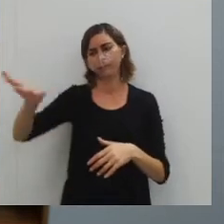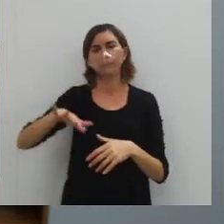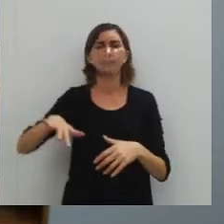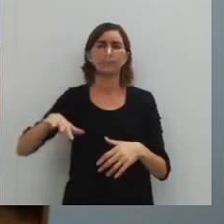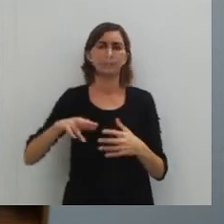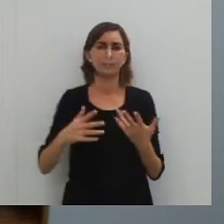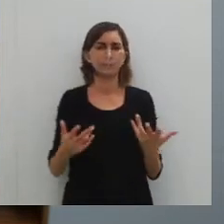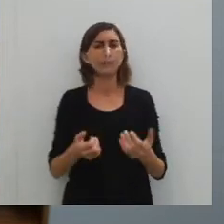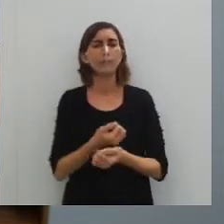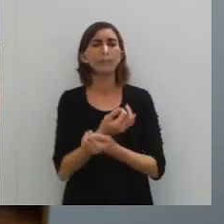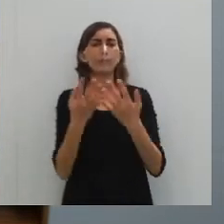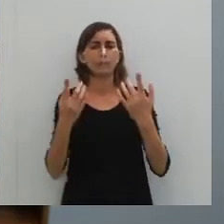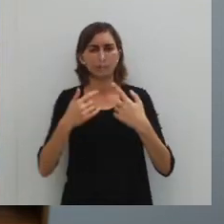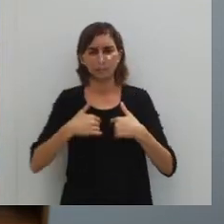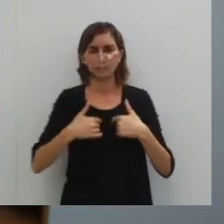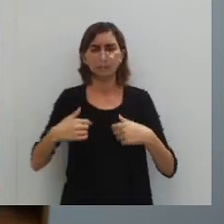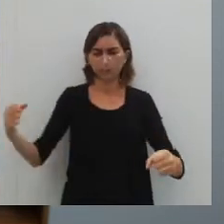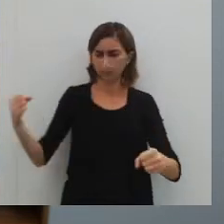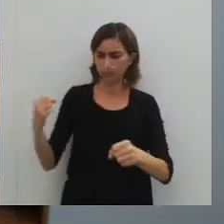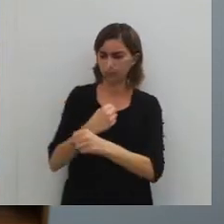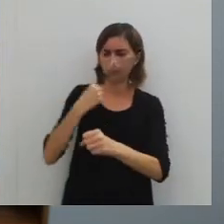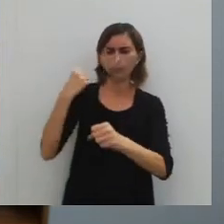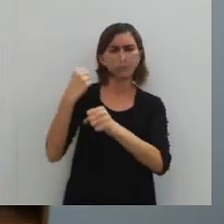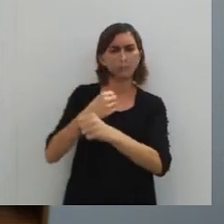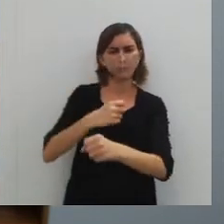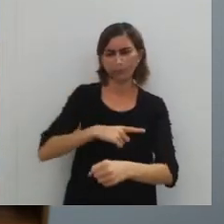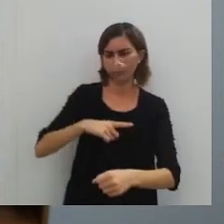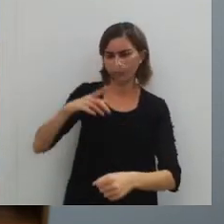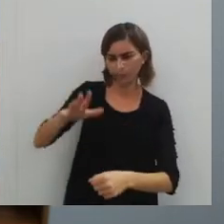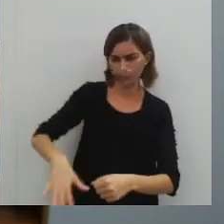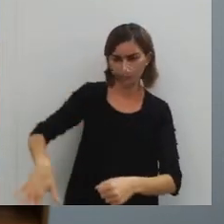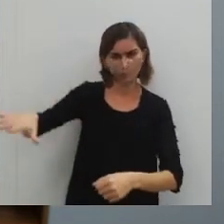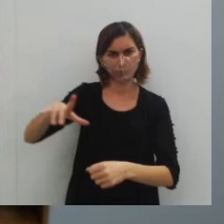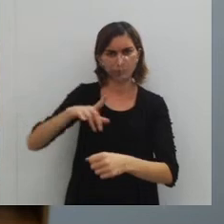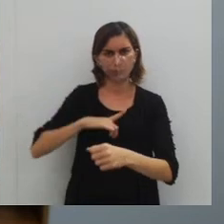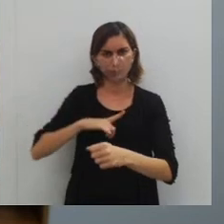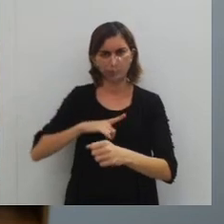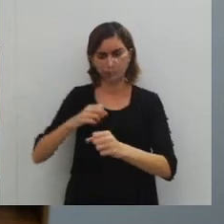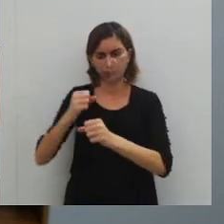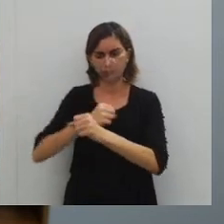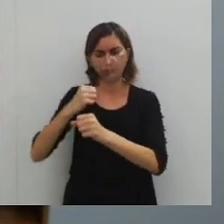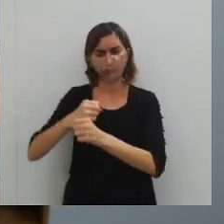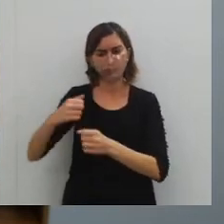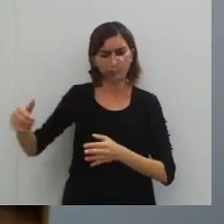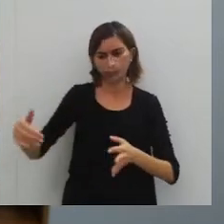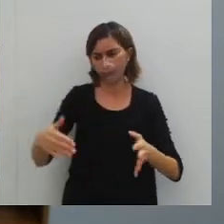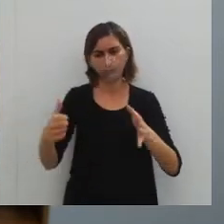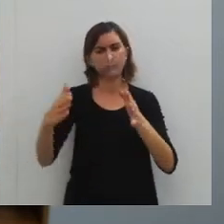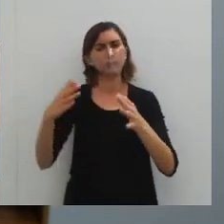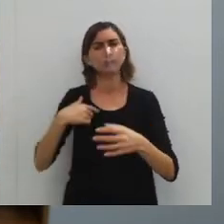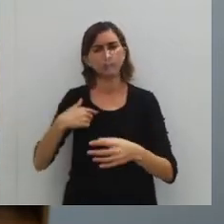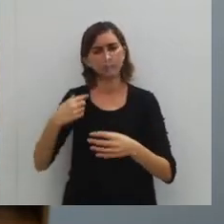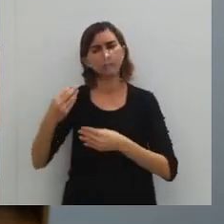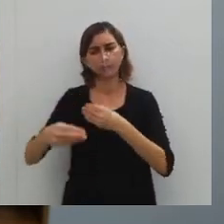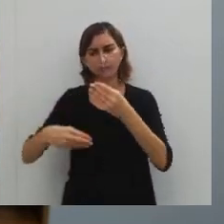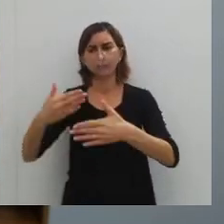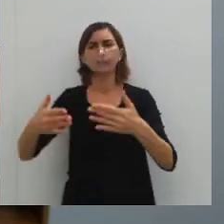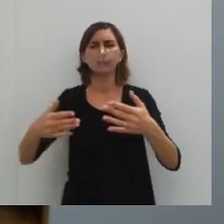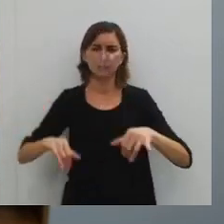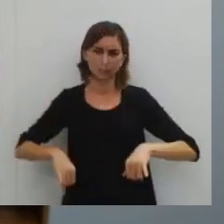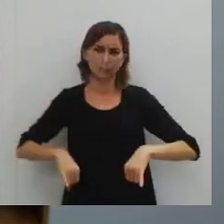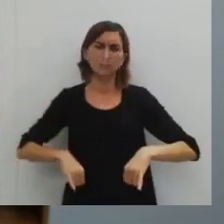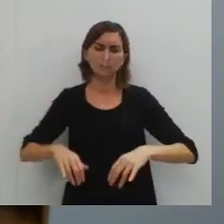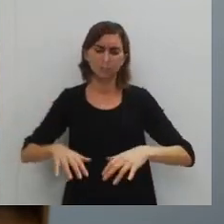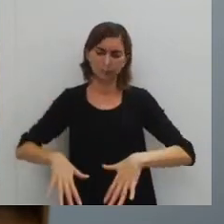várzea. Quando a gente constrói nessa área de várzea do rio, a gente está propício a